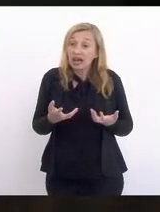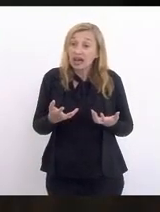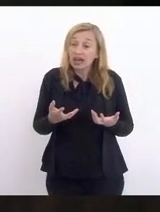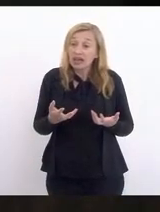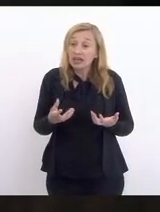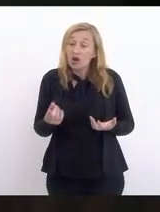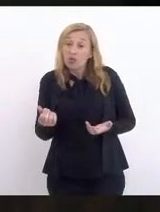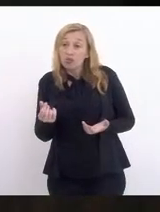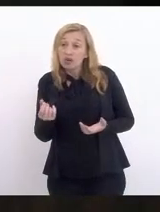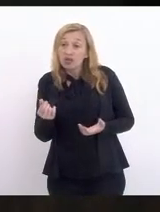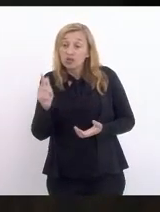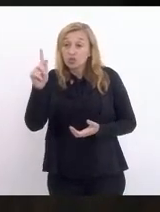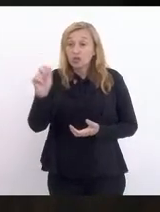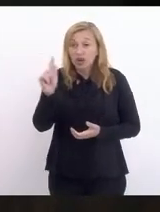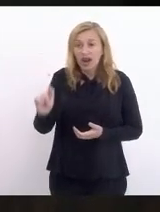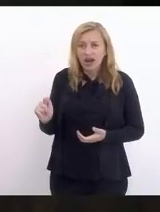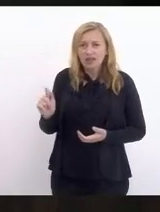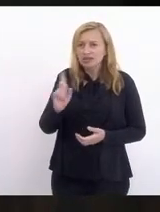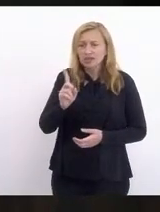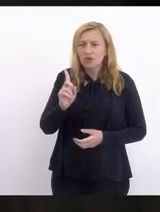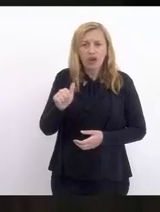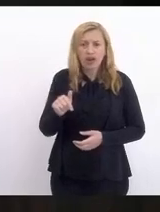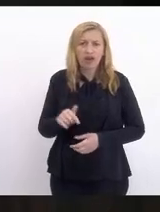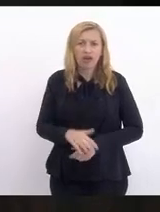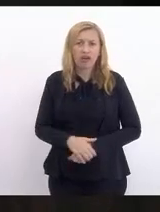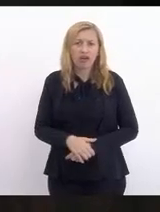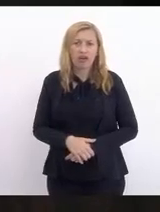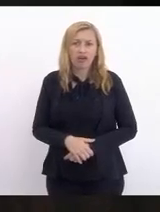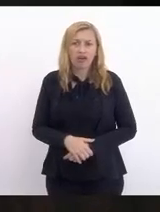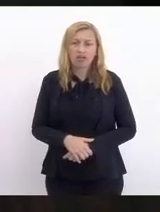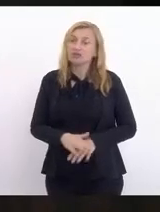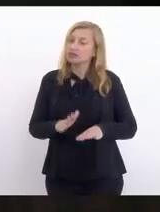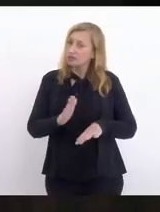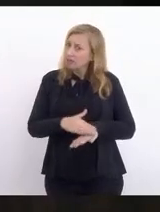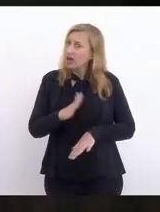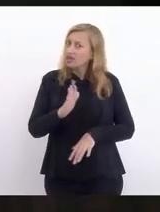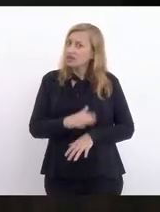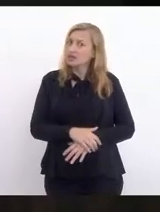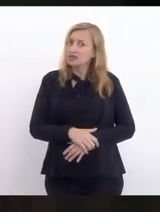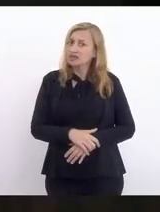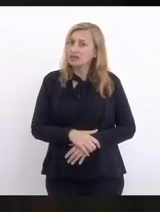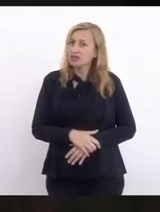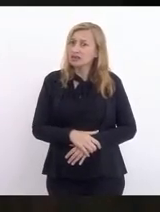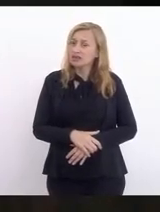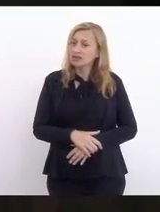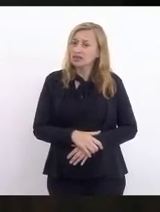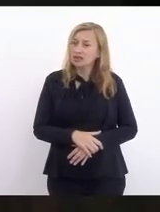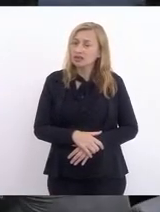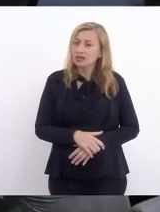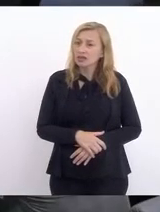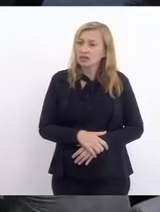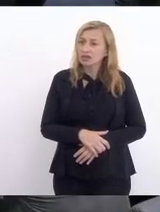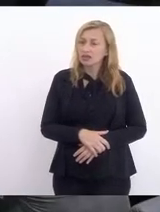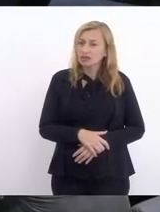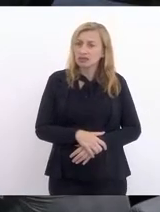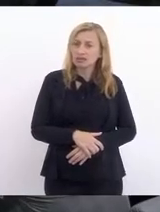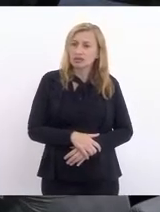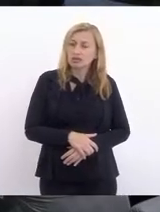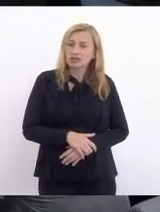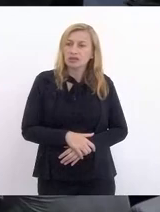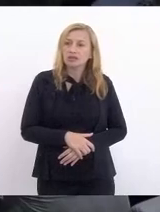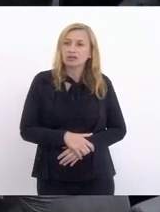indexar o preço do gás o gás não é commodity e mais me dá